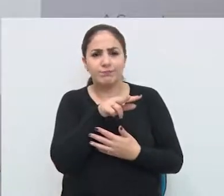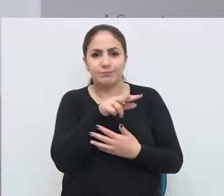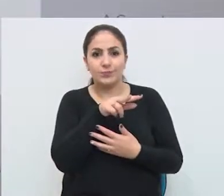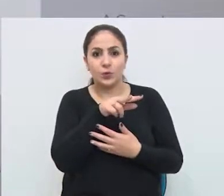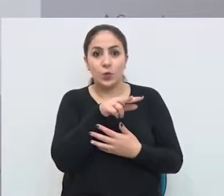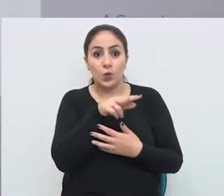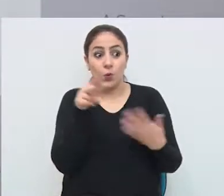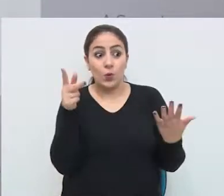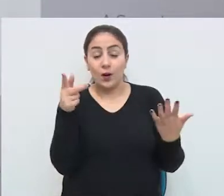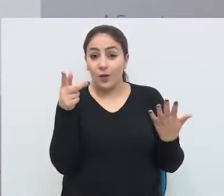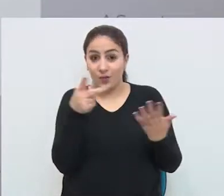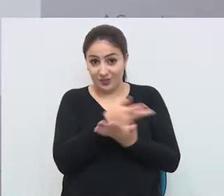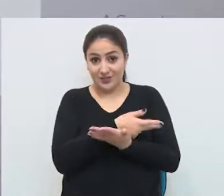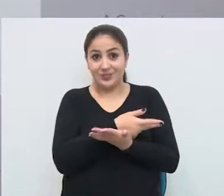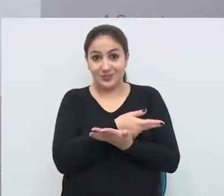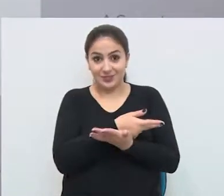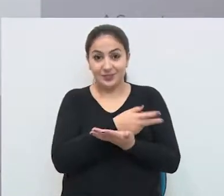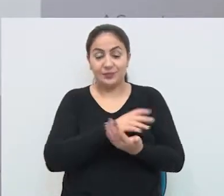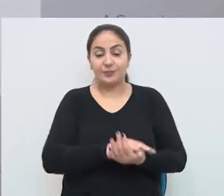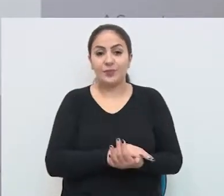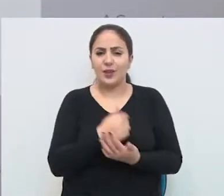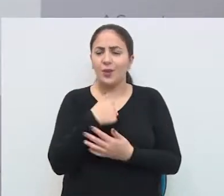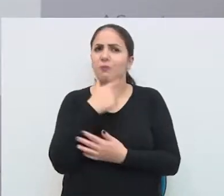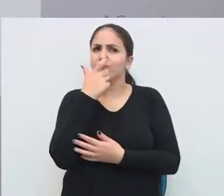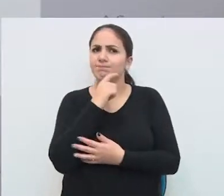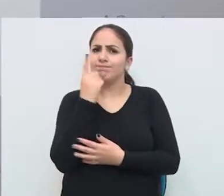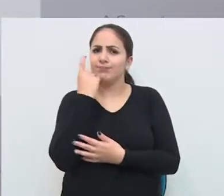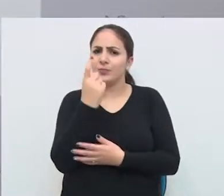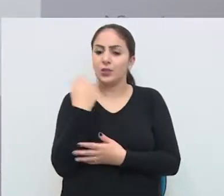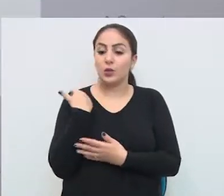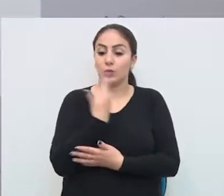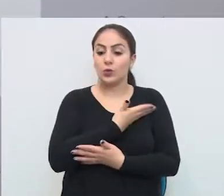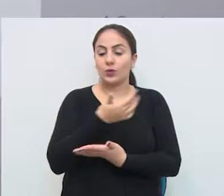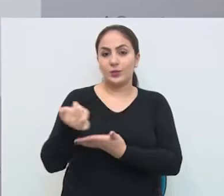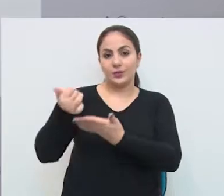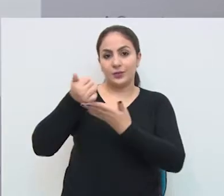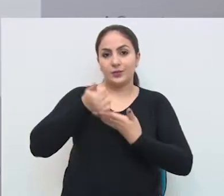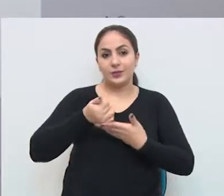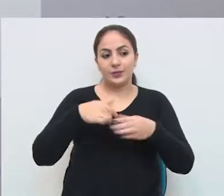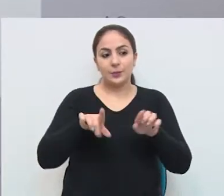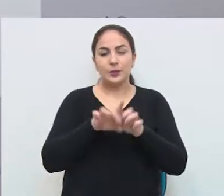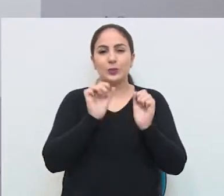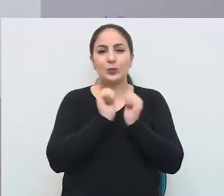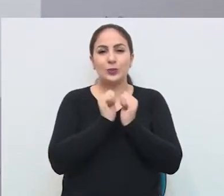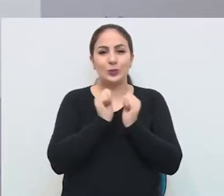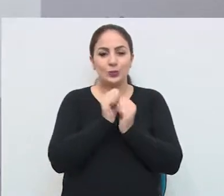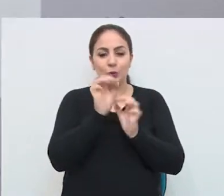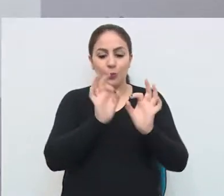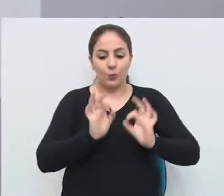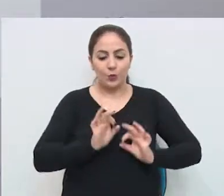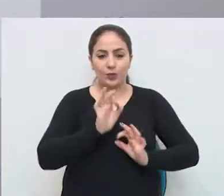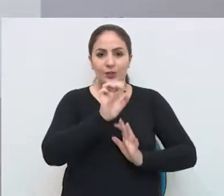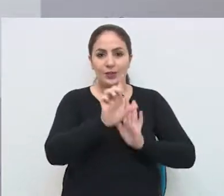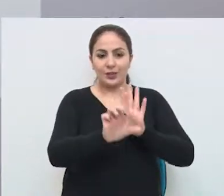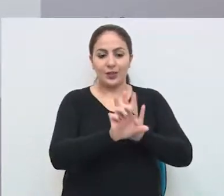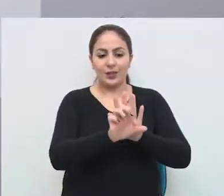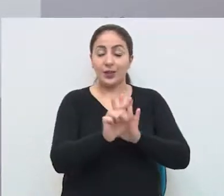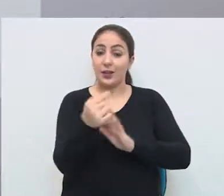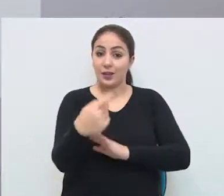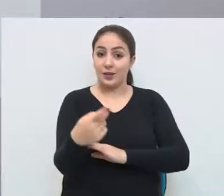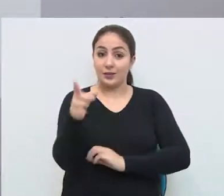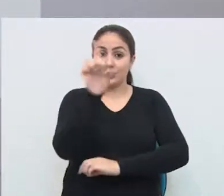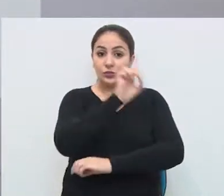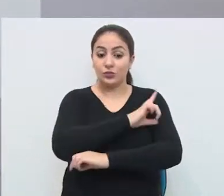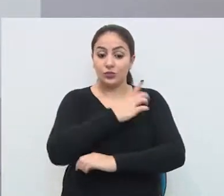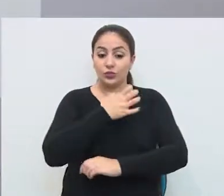visualizei o que está acontecendo, eu achei muito interessante a gente trazer, né, através de um projeto de lei,